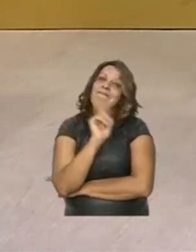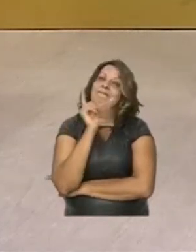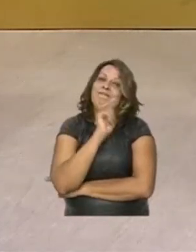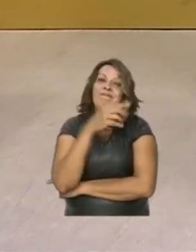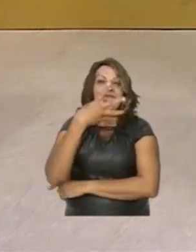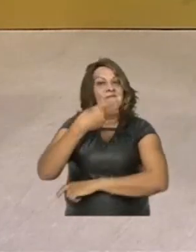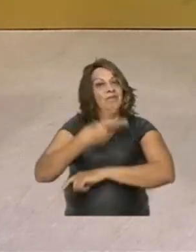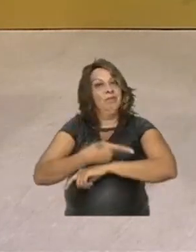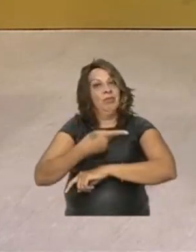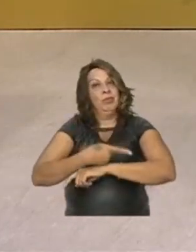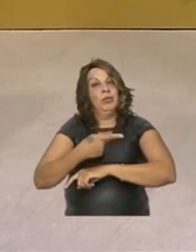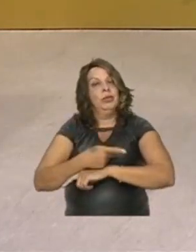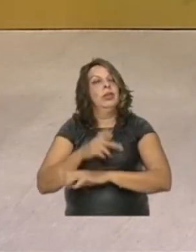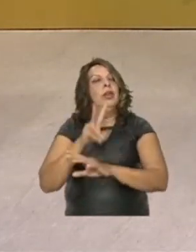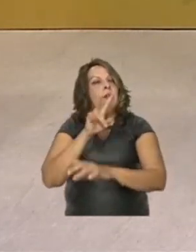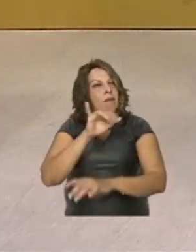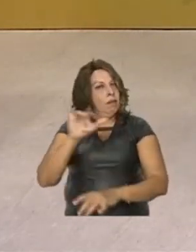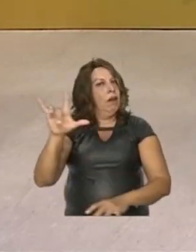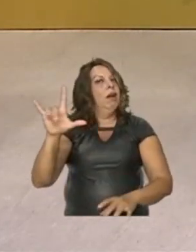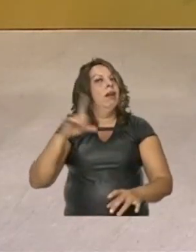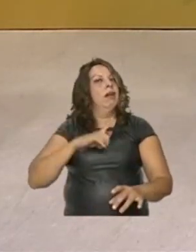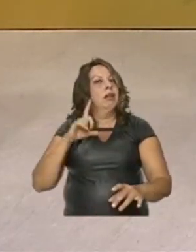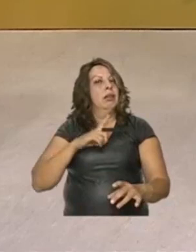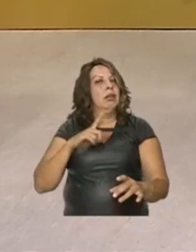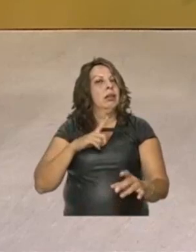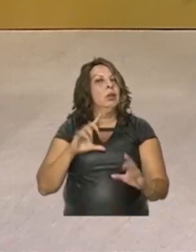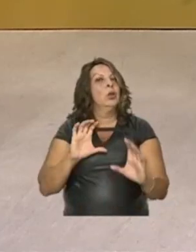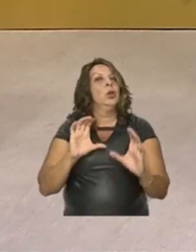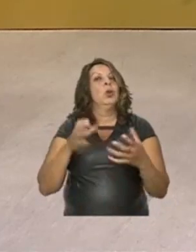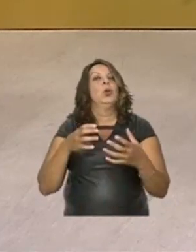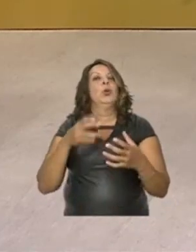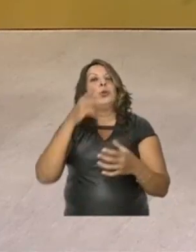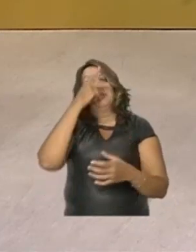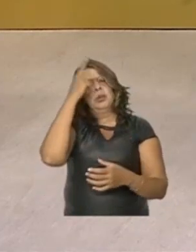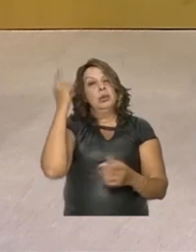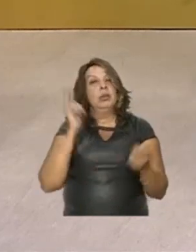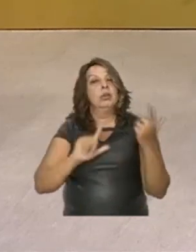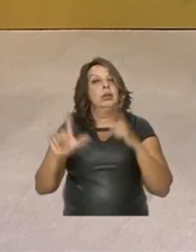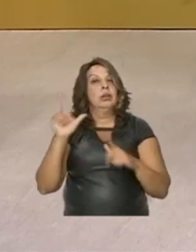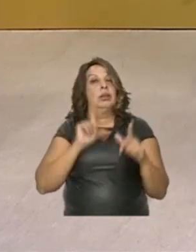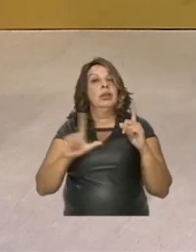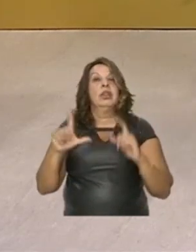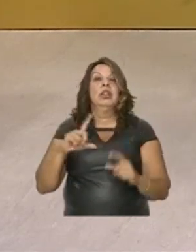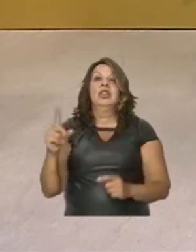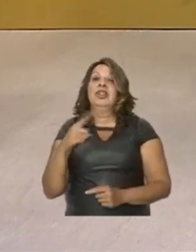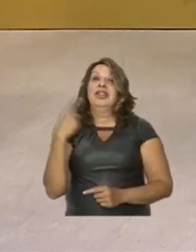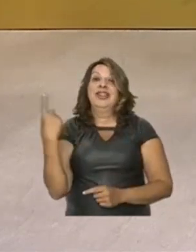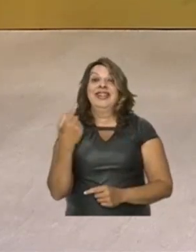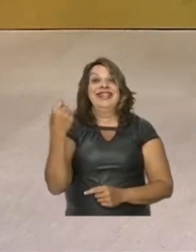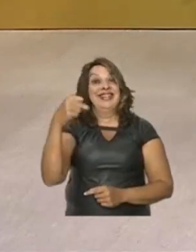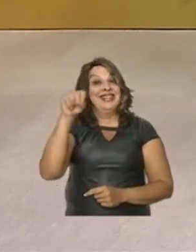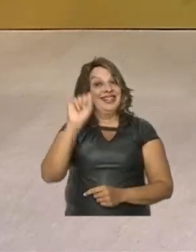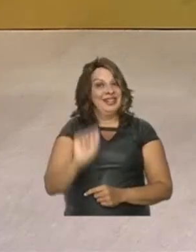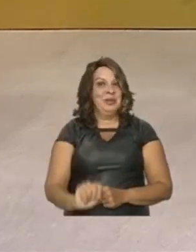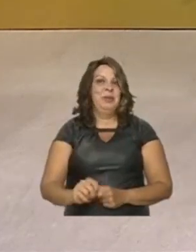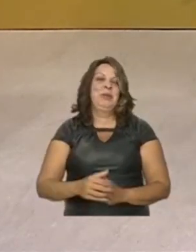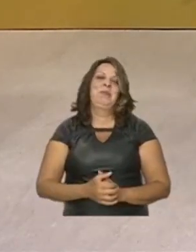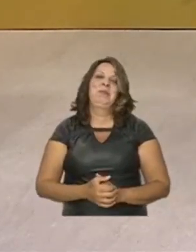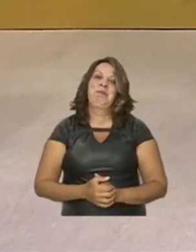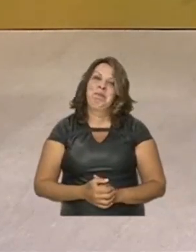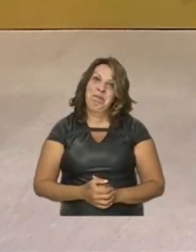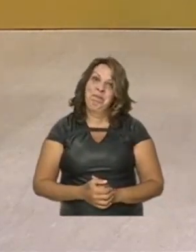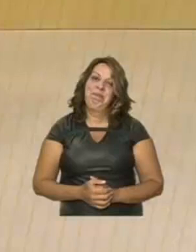quarto prêmio, vamos premiar vocês agora, vai ser um timaço de contemplados no nosso... Gira